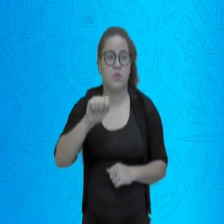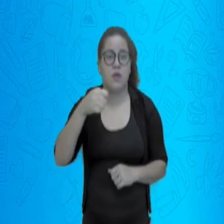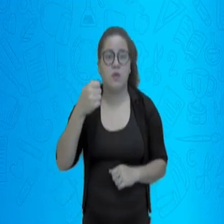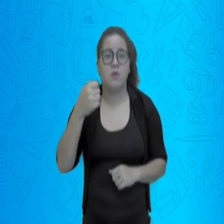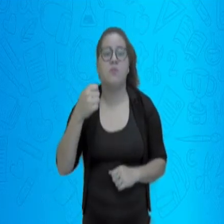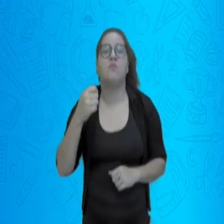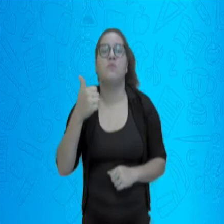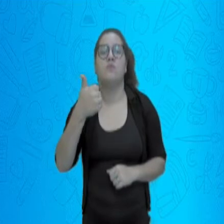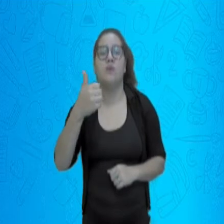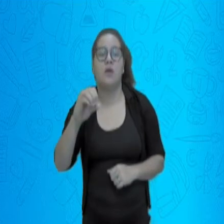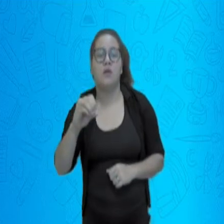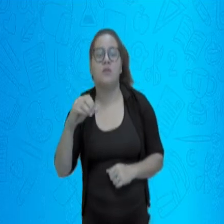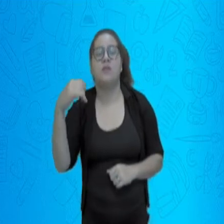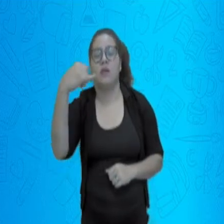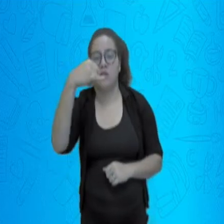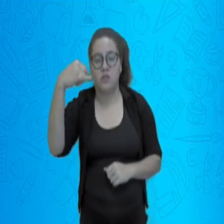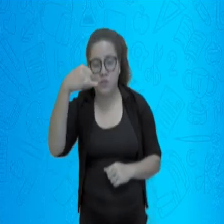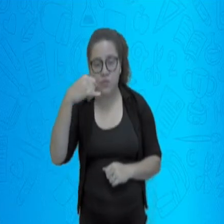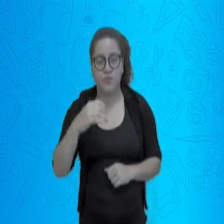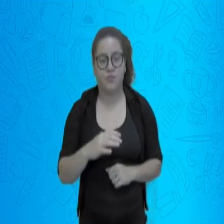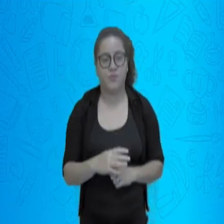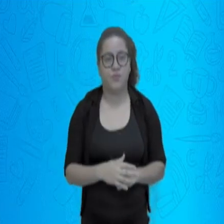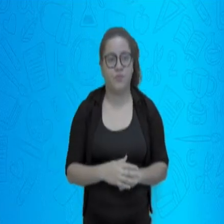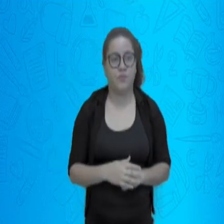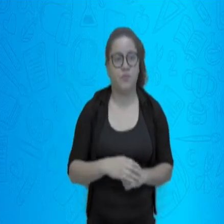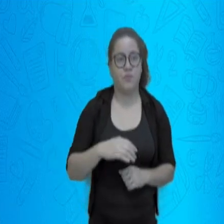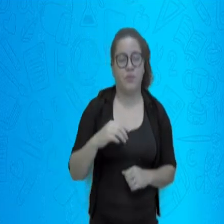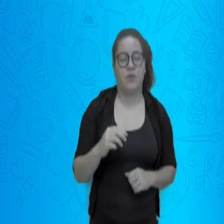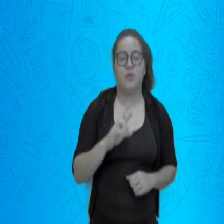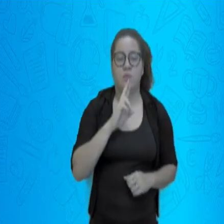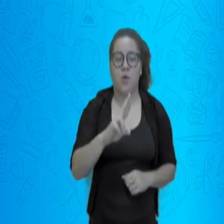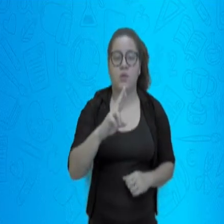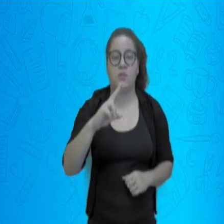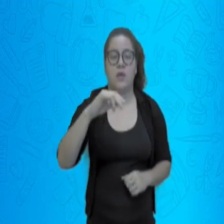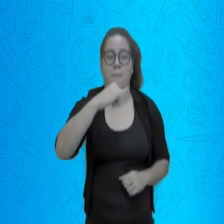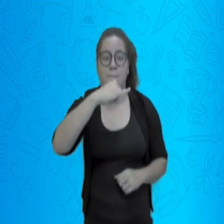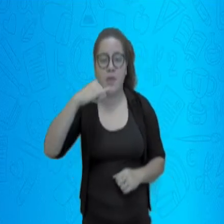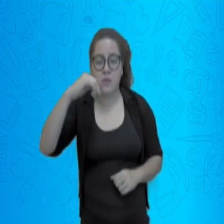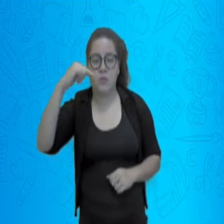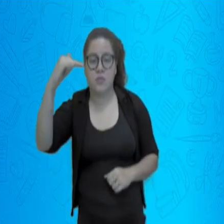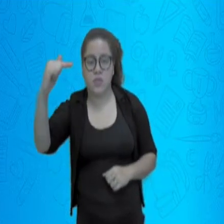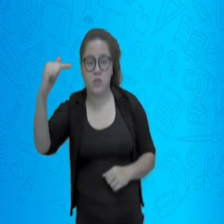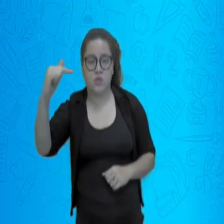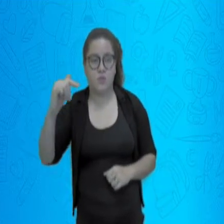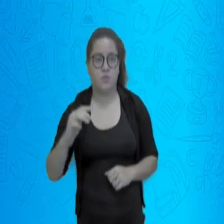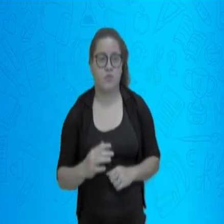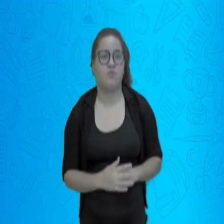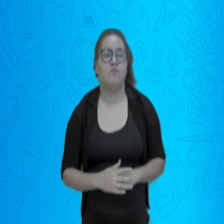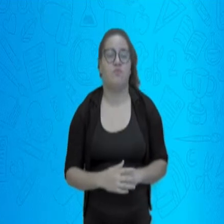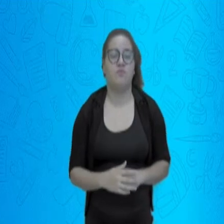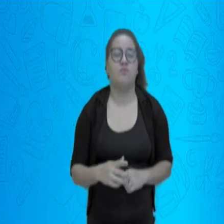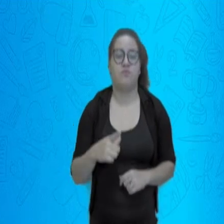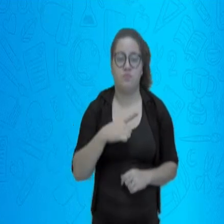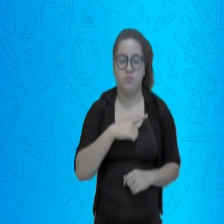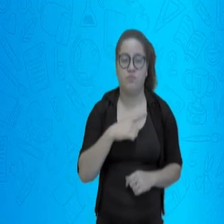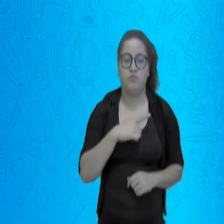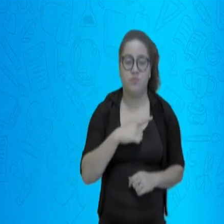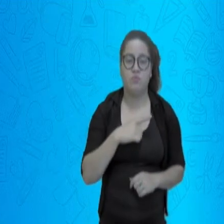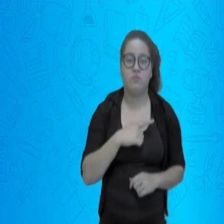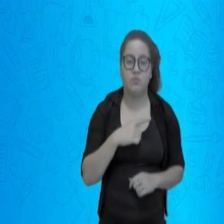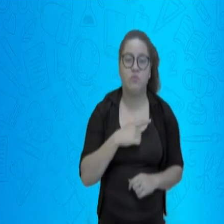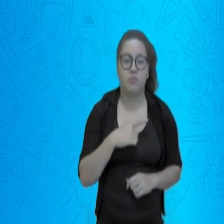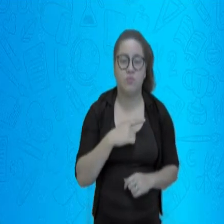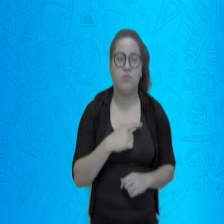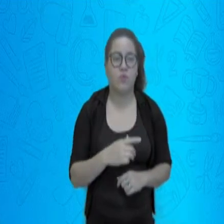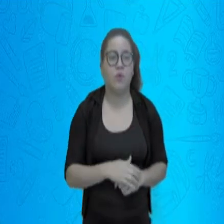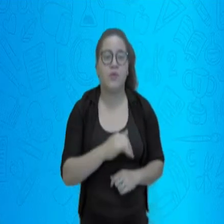10? Negativo. Então, a resposta é menos 7. Mostrando aqui que tem essas duas situações, que todas as duas